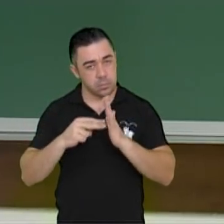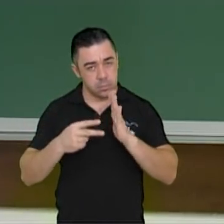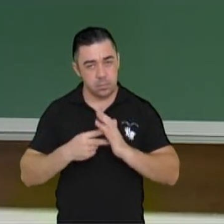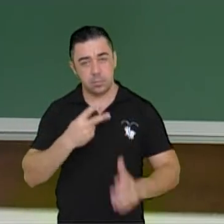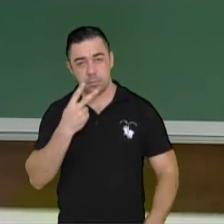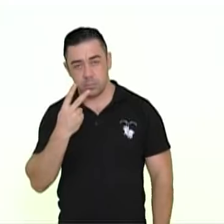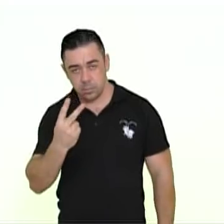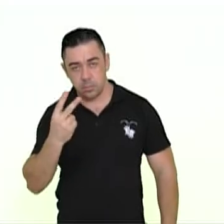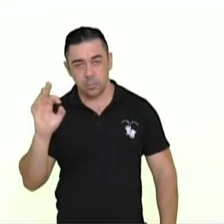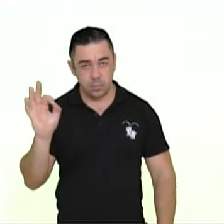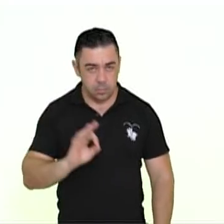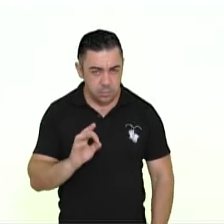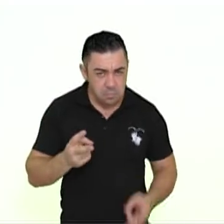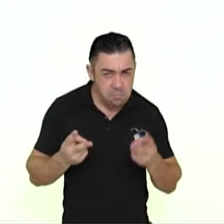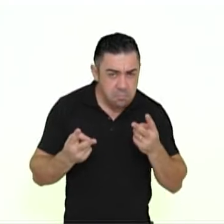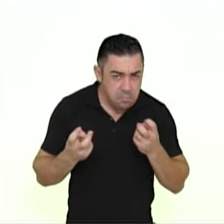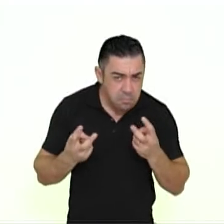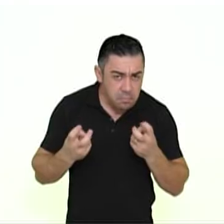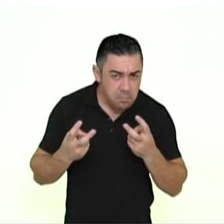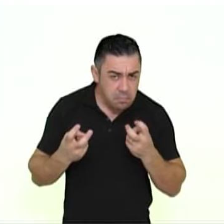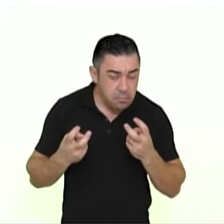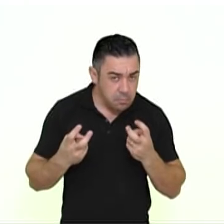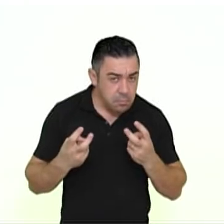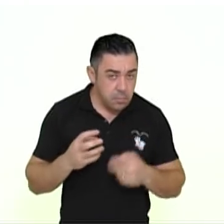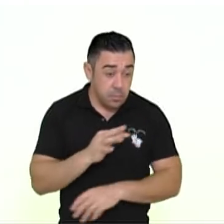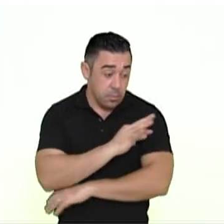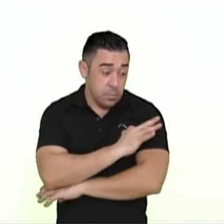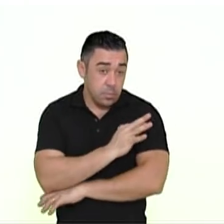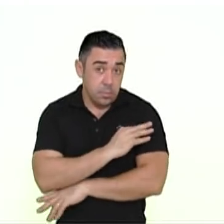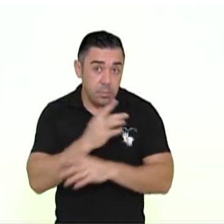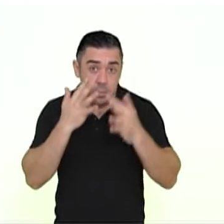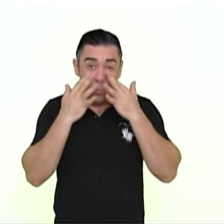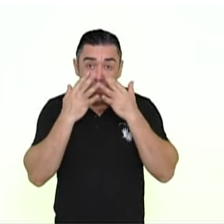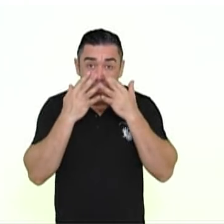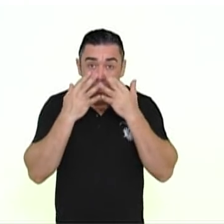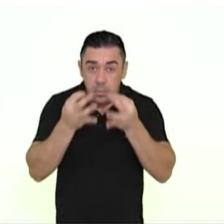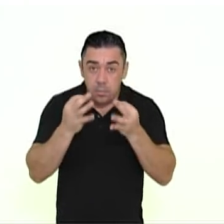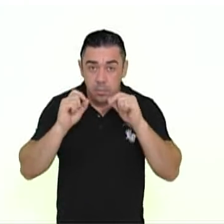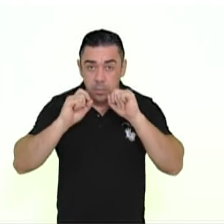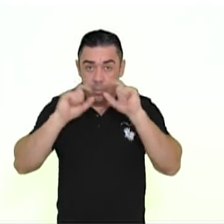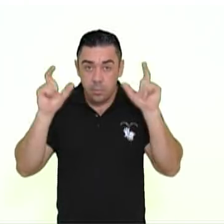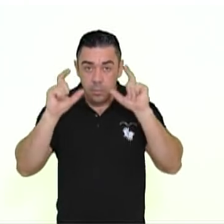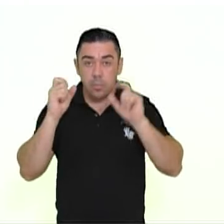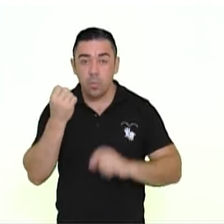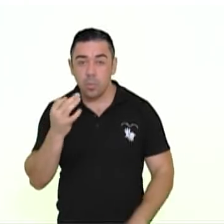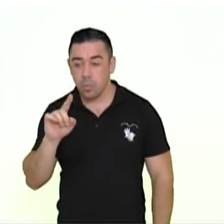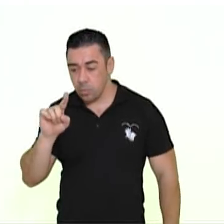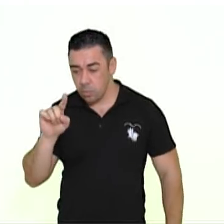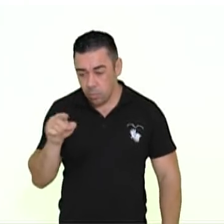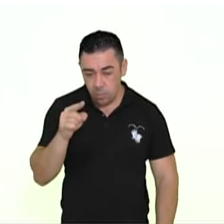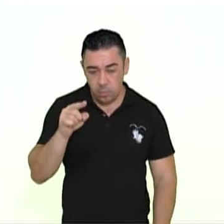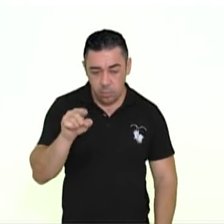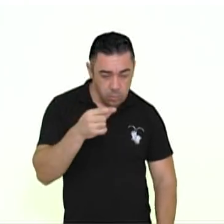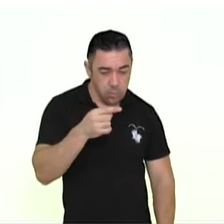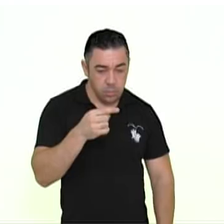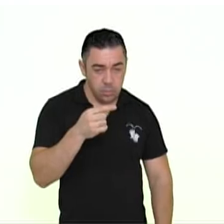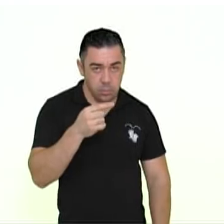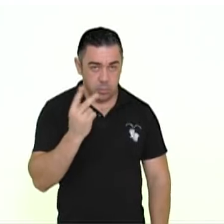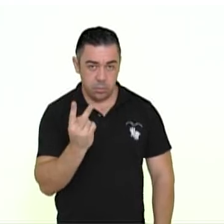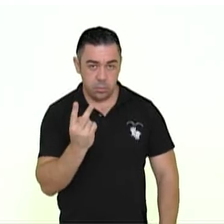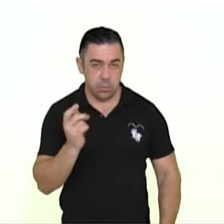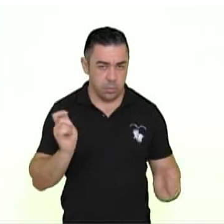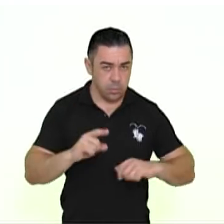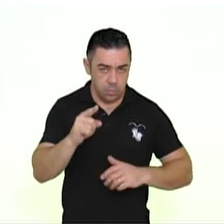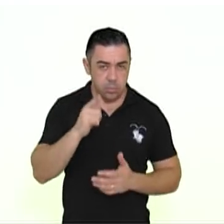0,02. Perceberam? É muita técnica, é prestar atenção quantas casas a vírgula tem que andar. Mas vocês conseguem, eu